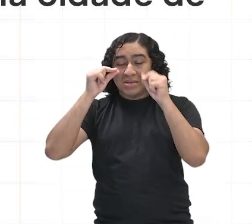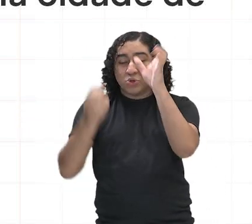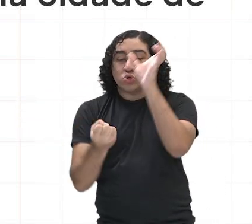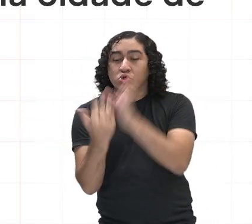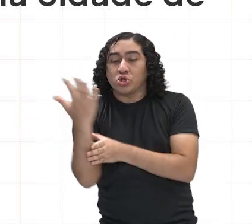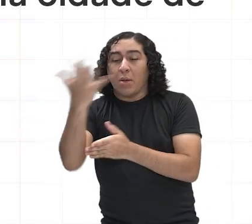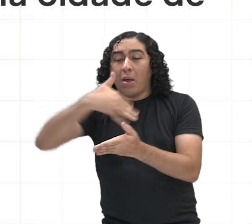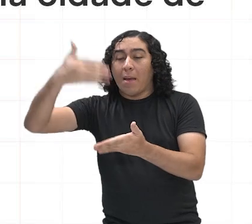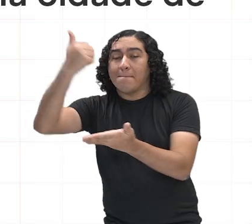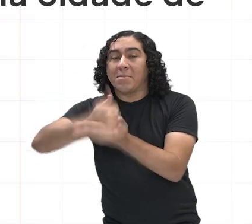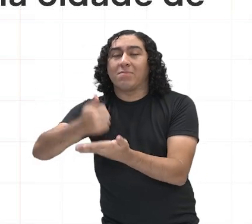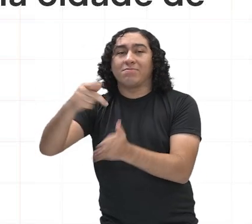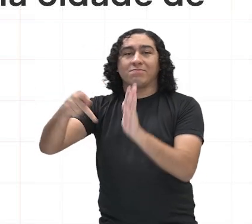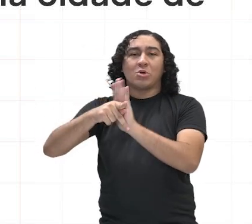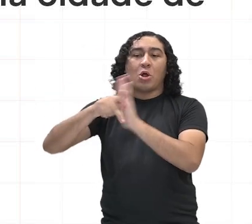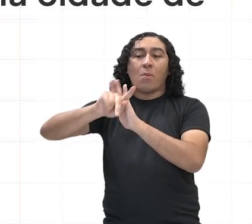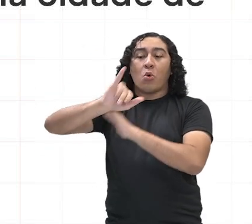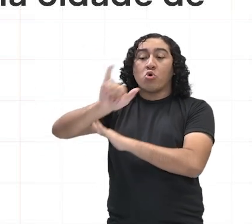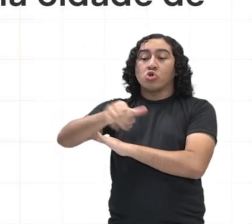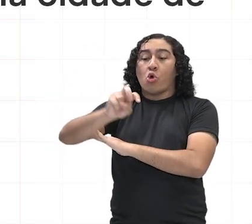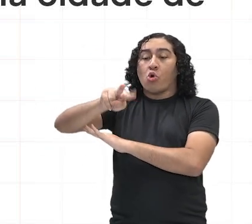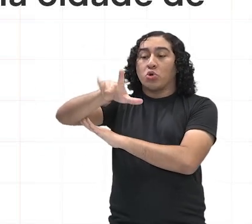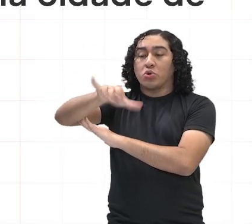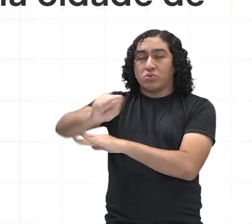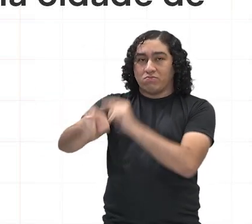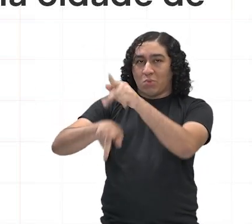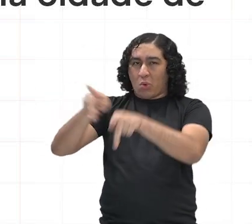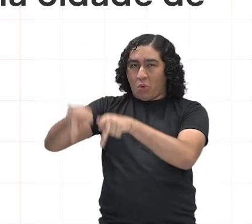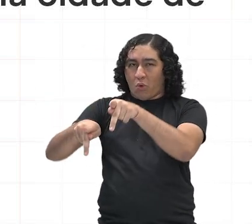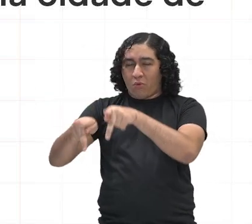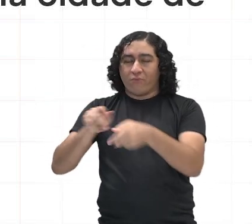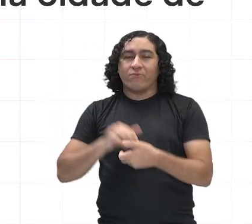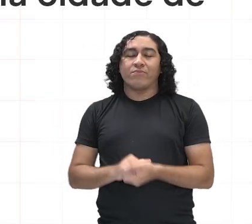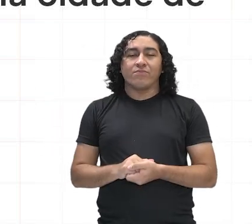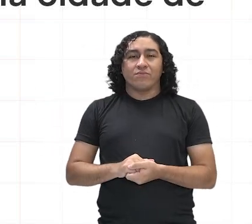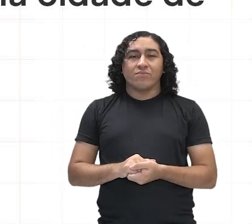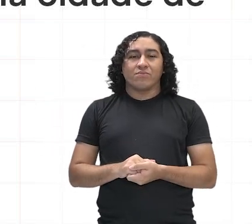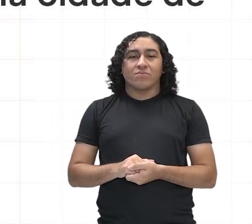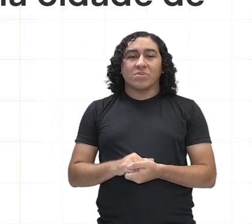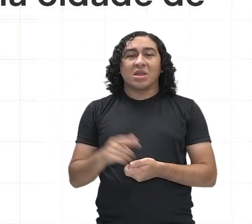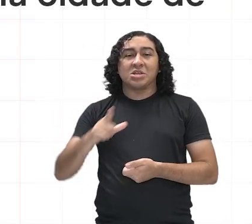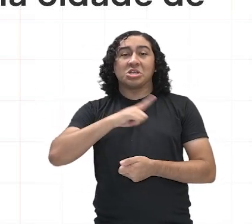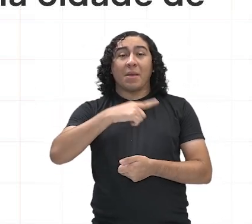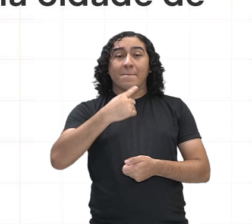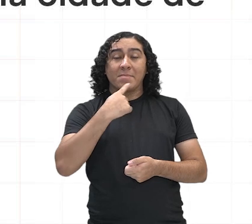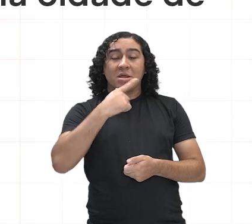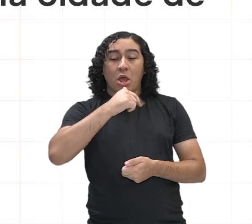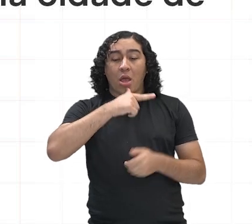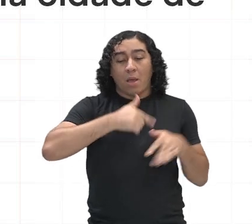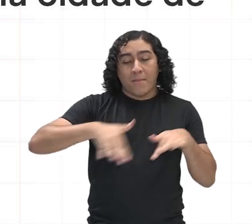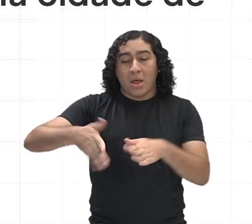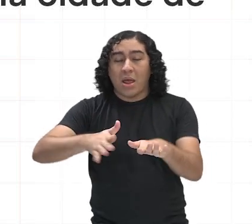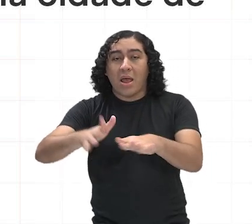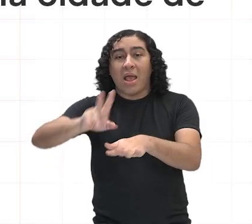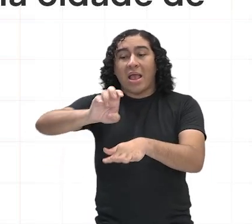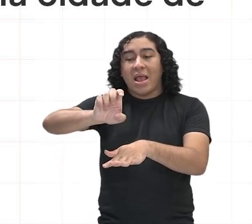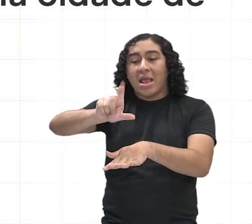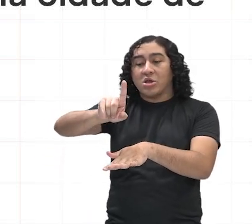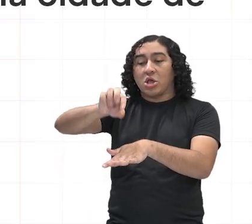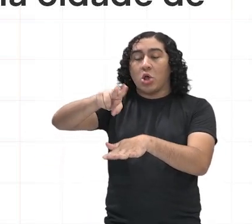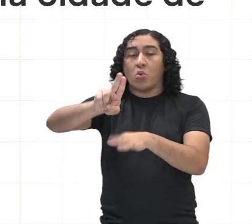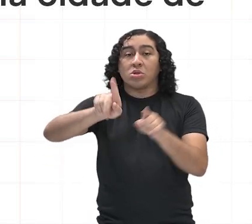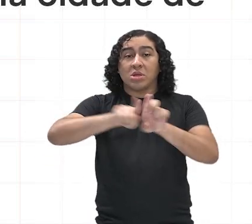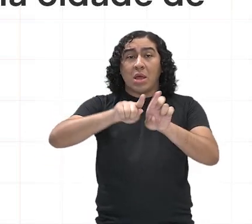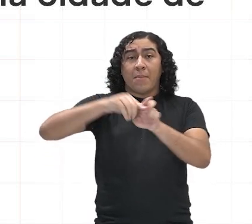pelos jônios, Atenas estava voltada para o mar Egeu e aberta para influências